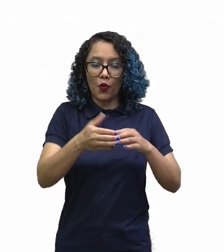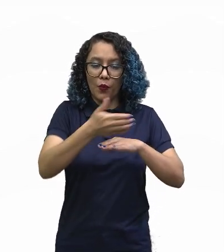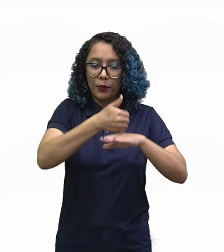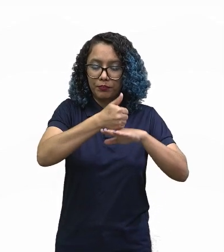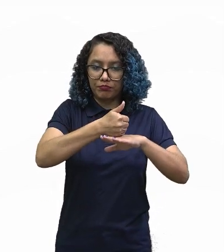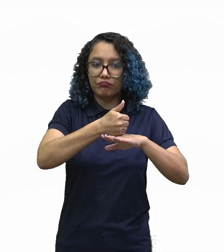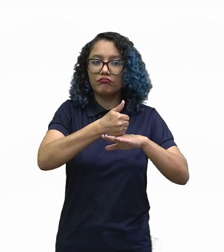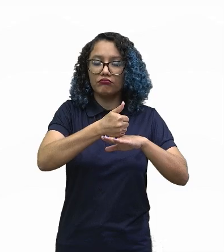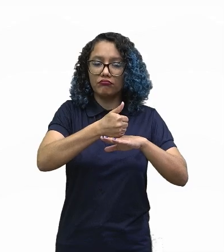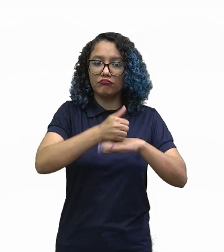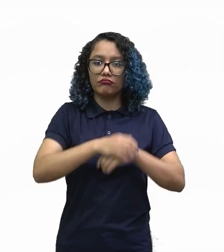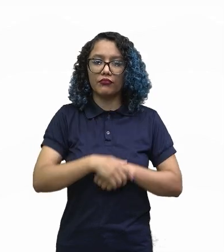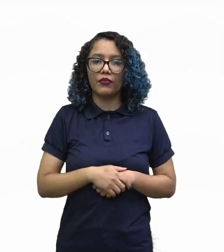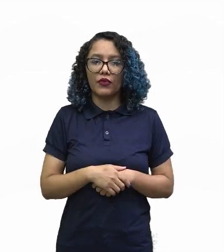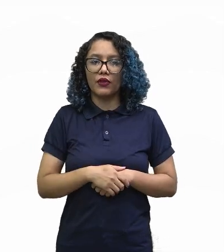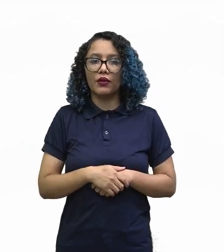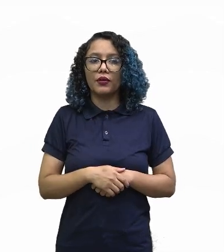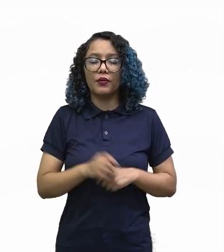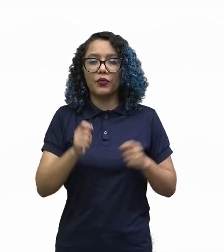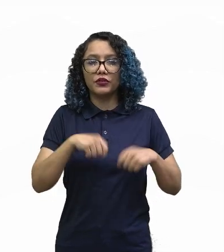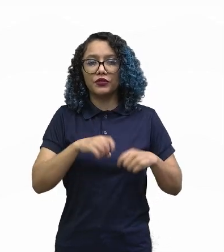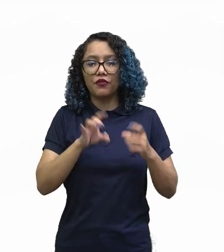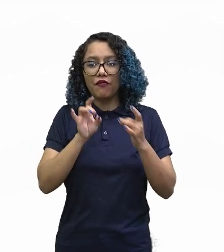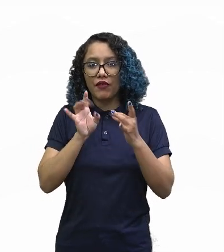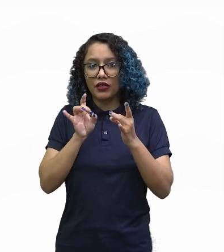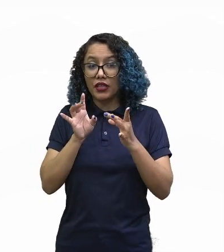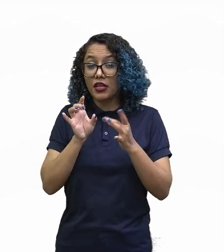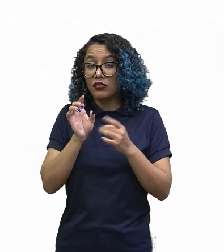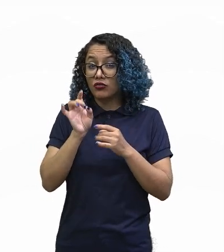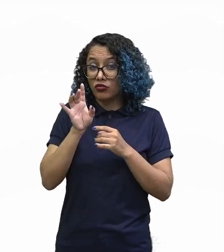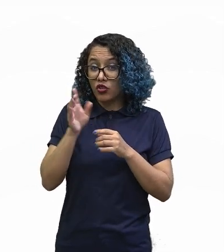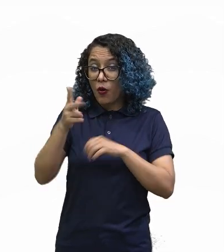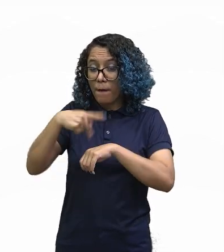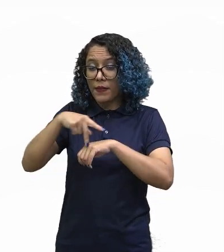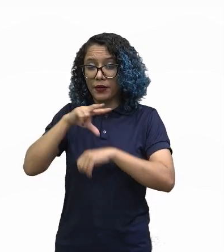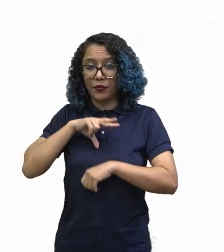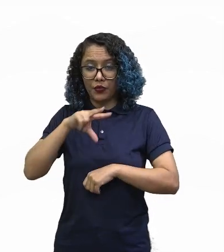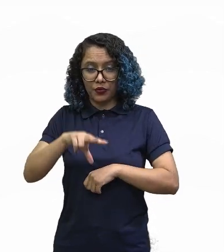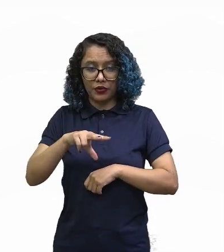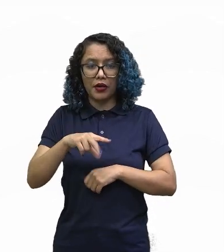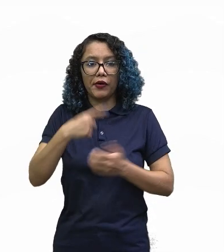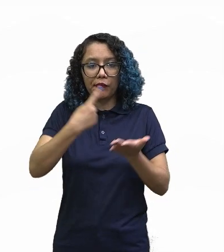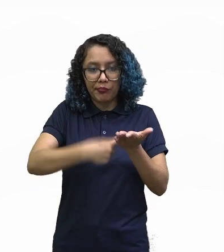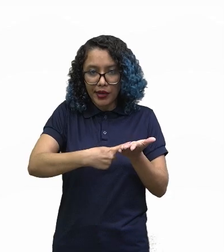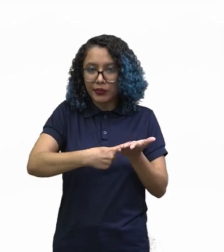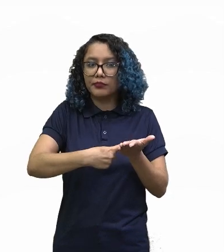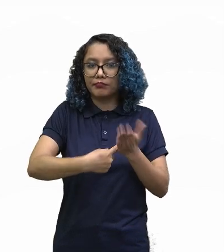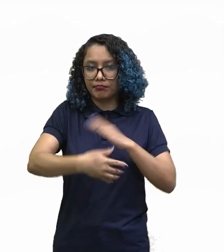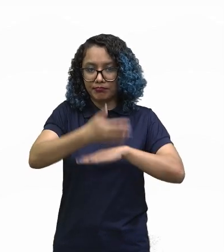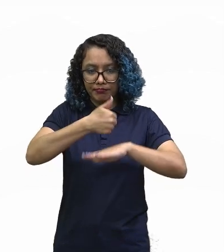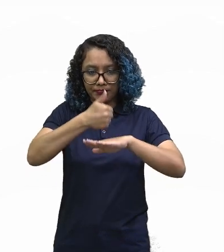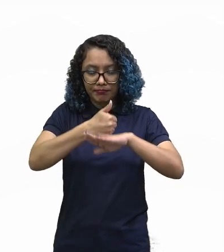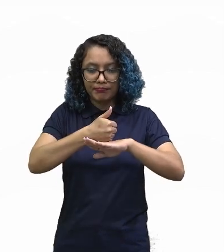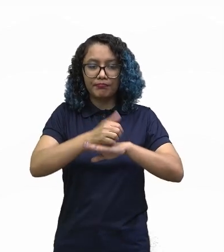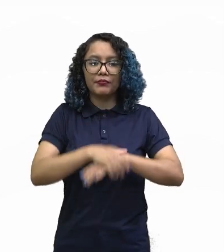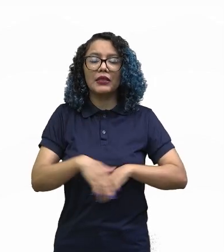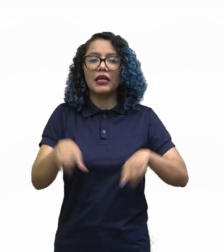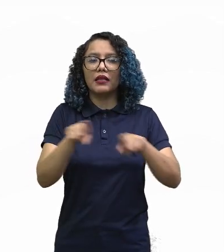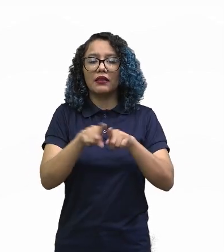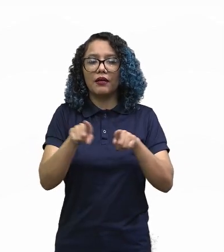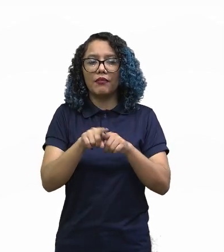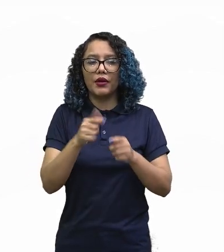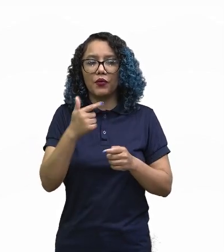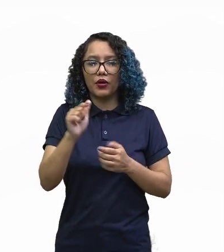período, eles só poderiam vender para Portugal, certo? Então, esse é o pacto colonial. E havia também